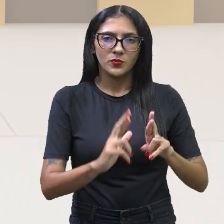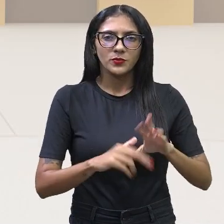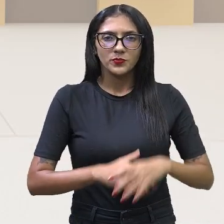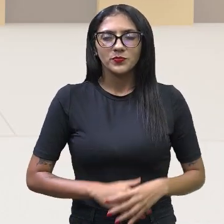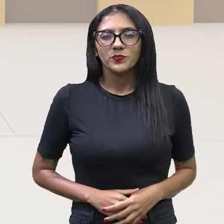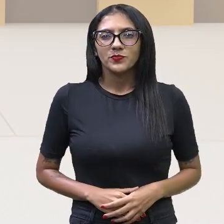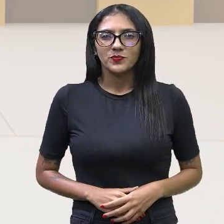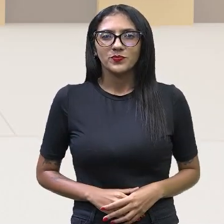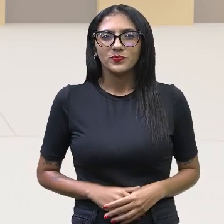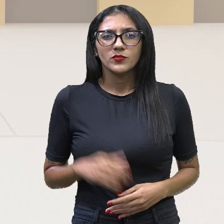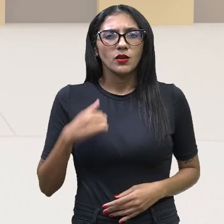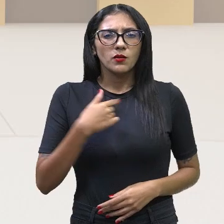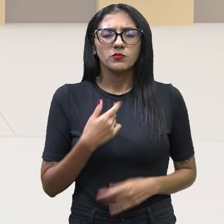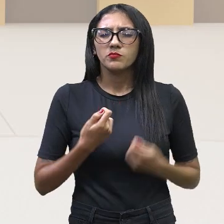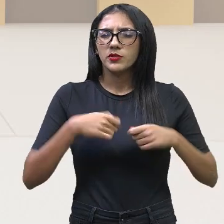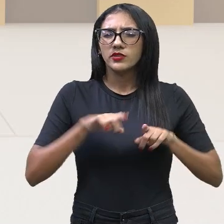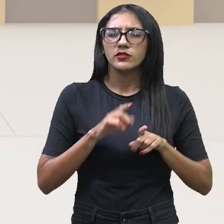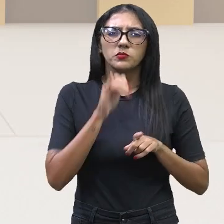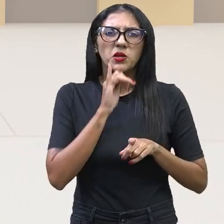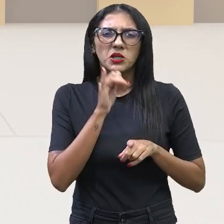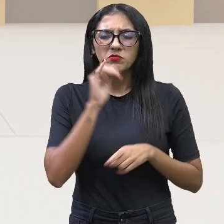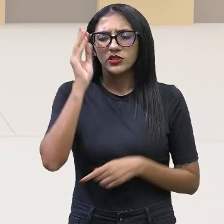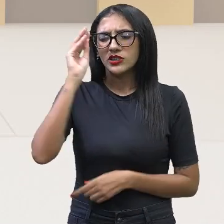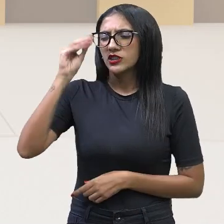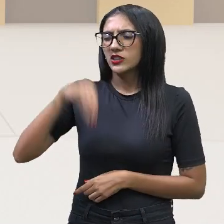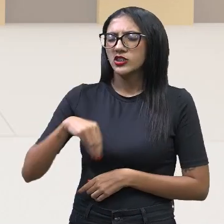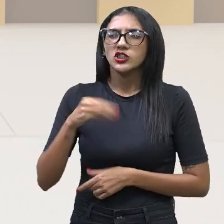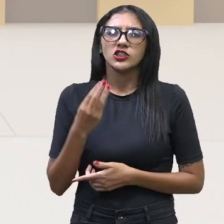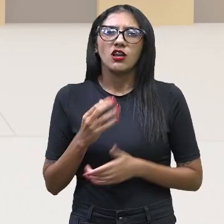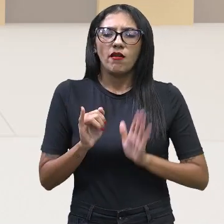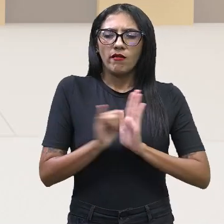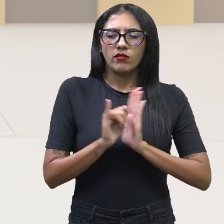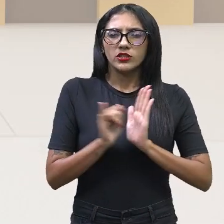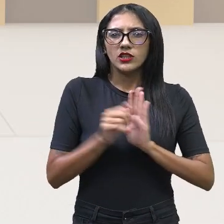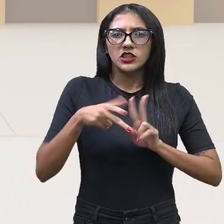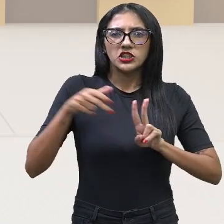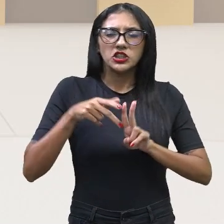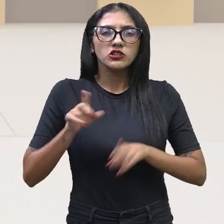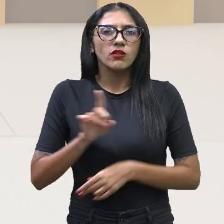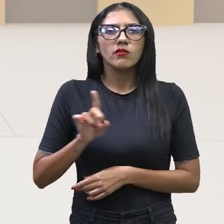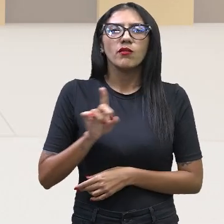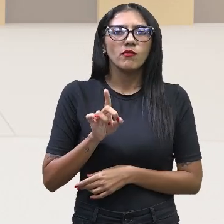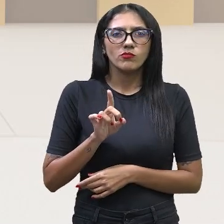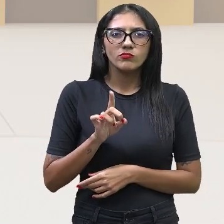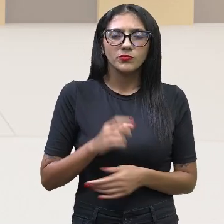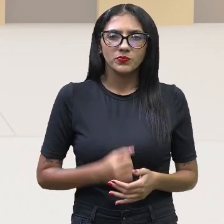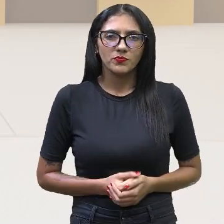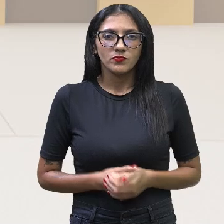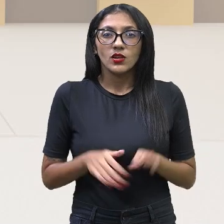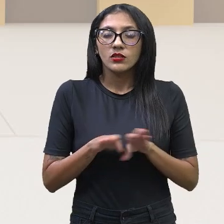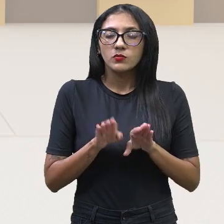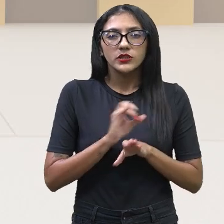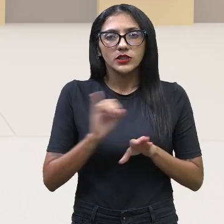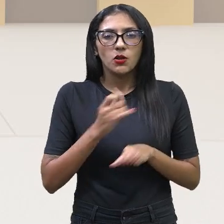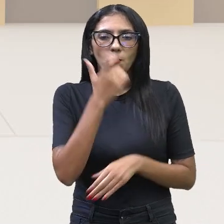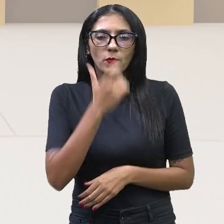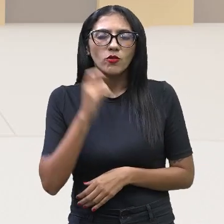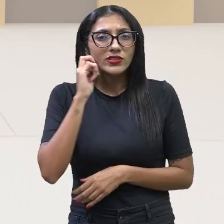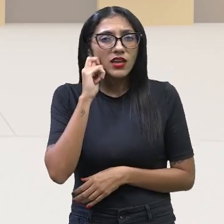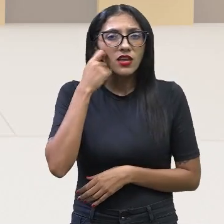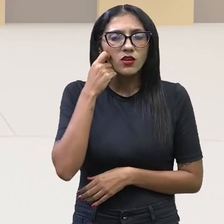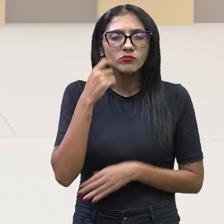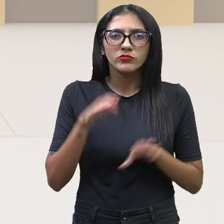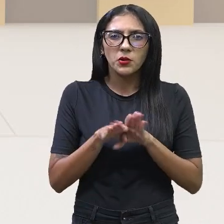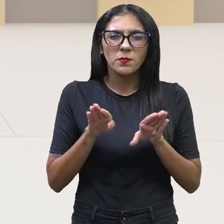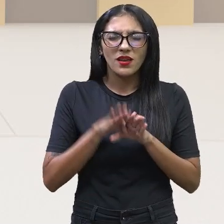não preciso deixar de ser indígena para ser respeitado, me assumir como um branco. Eu não preciso, se sou negro, deixar de